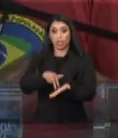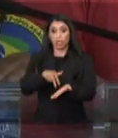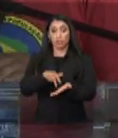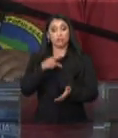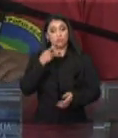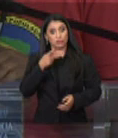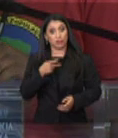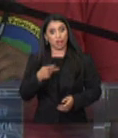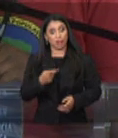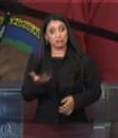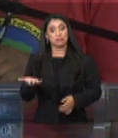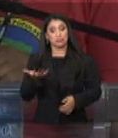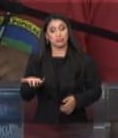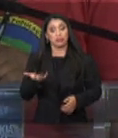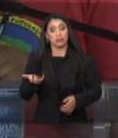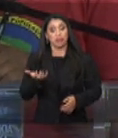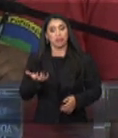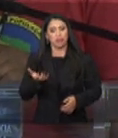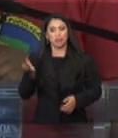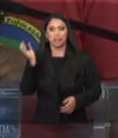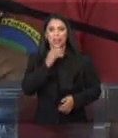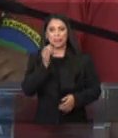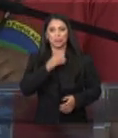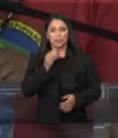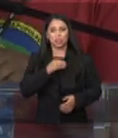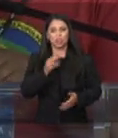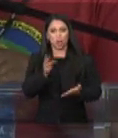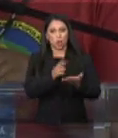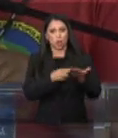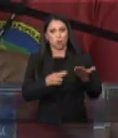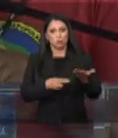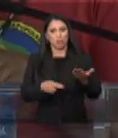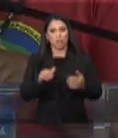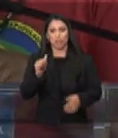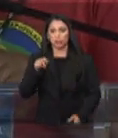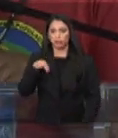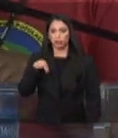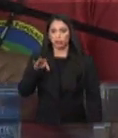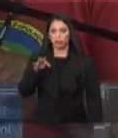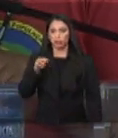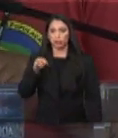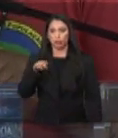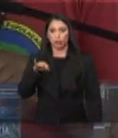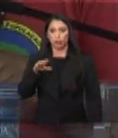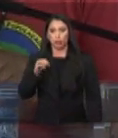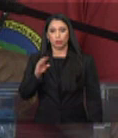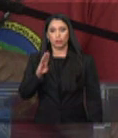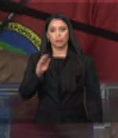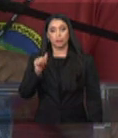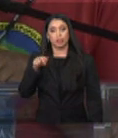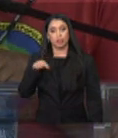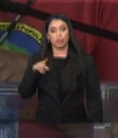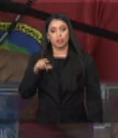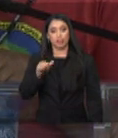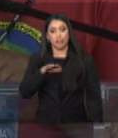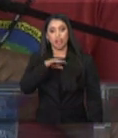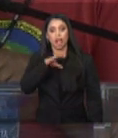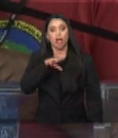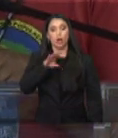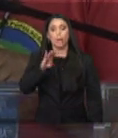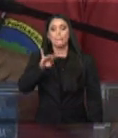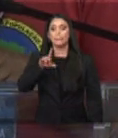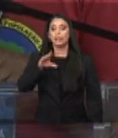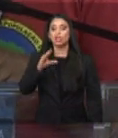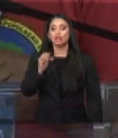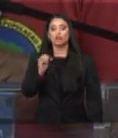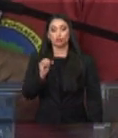eu queria rápido ler o poema de Antônio Bandeira que vossas excelências e todos conhecem o bicho